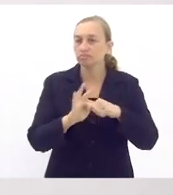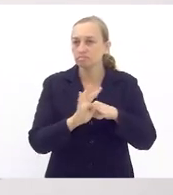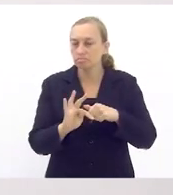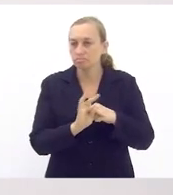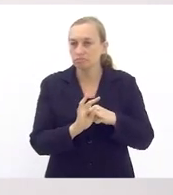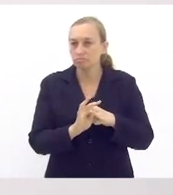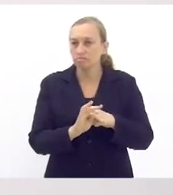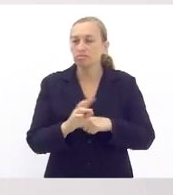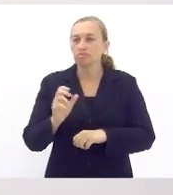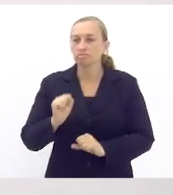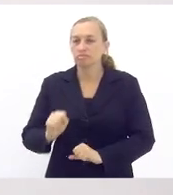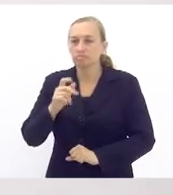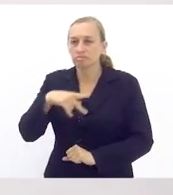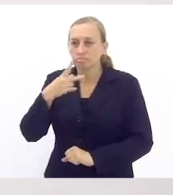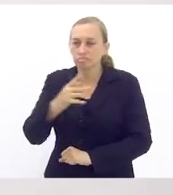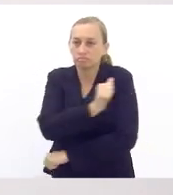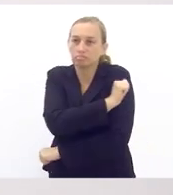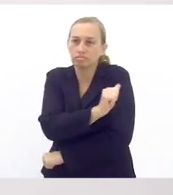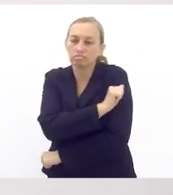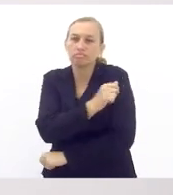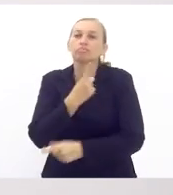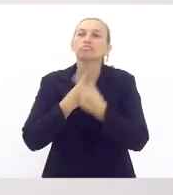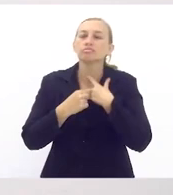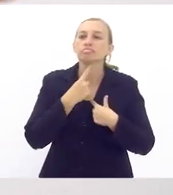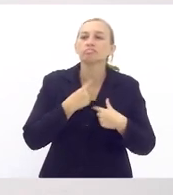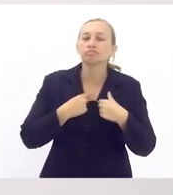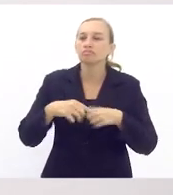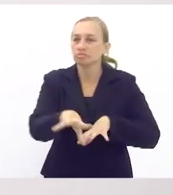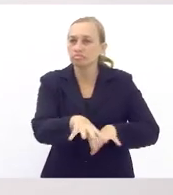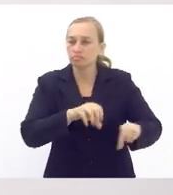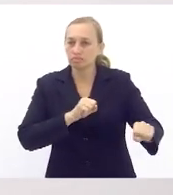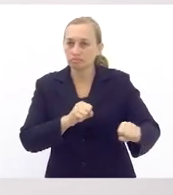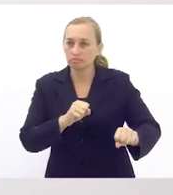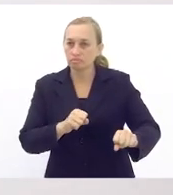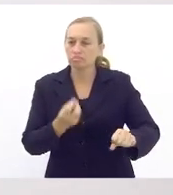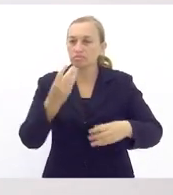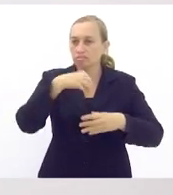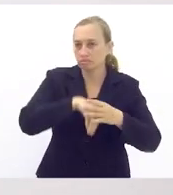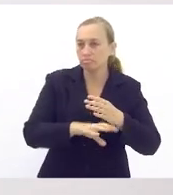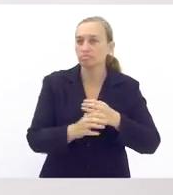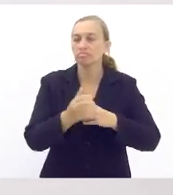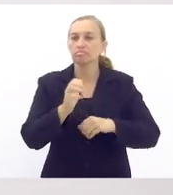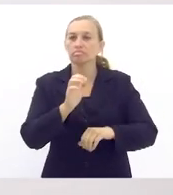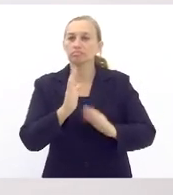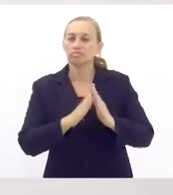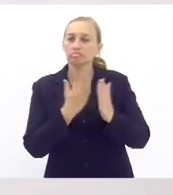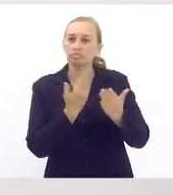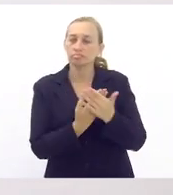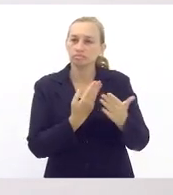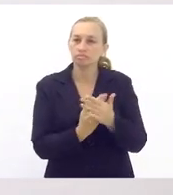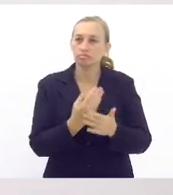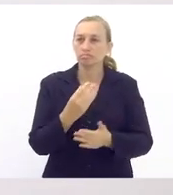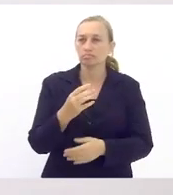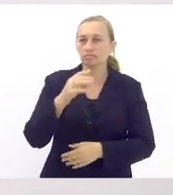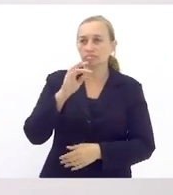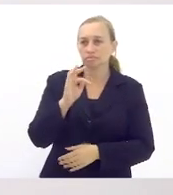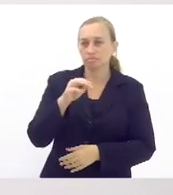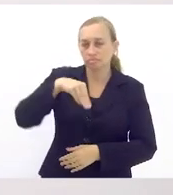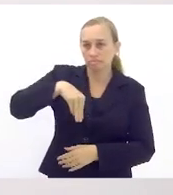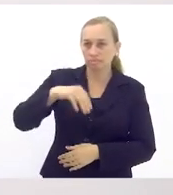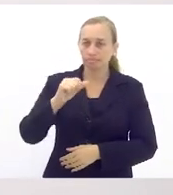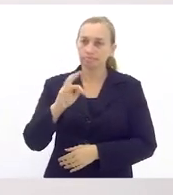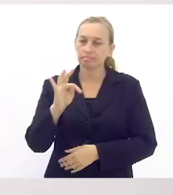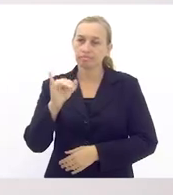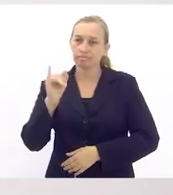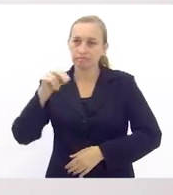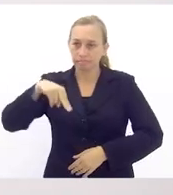dizer que é o estudante que tem sim vontade de se formar dentro de uma escola estadual como a Martins Pena será possível porque ela